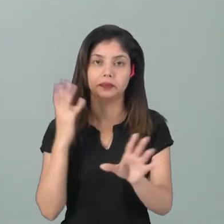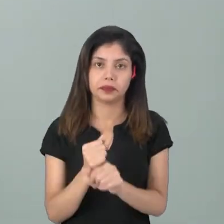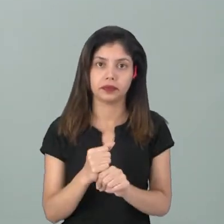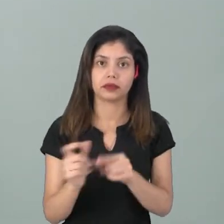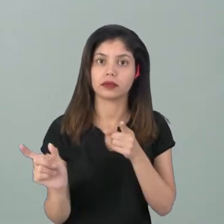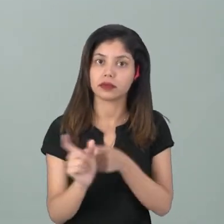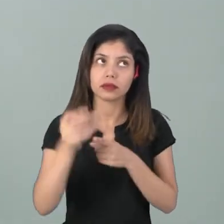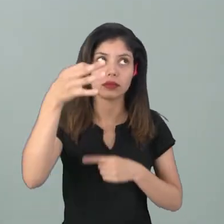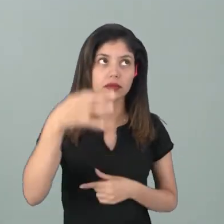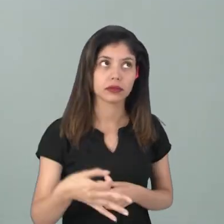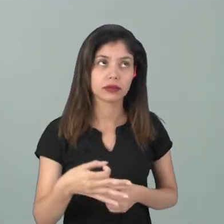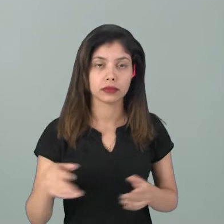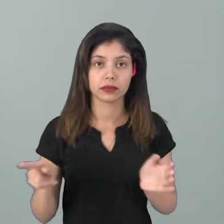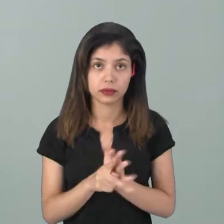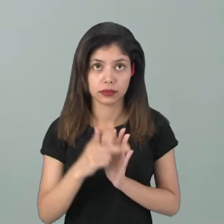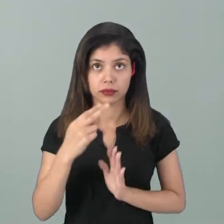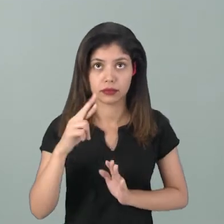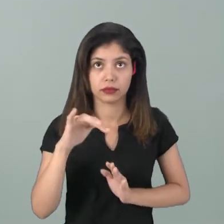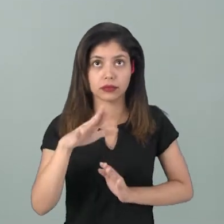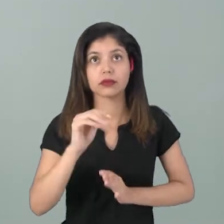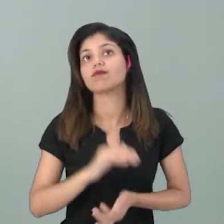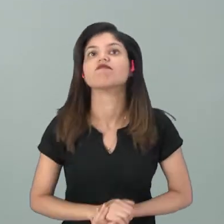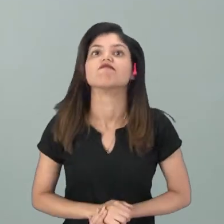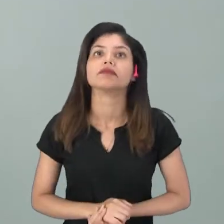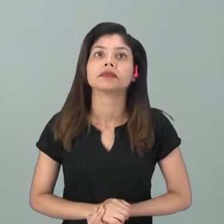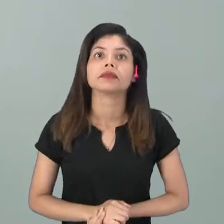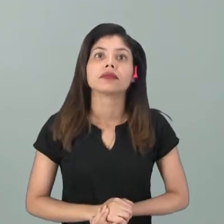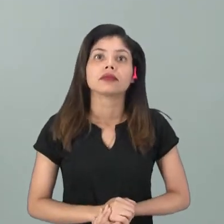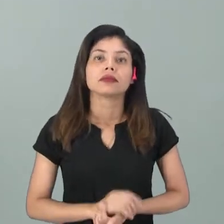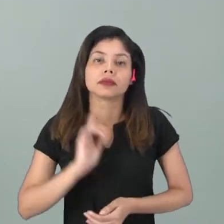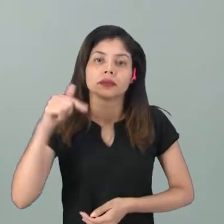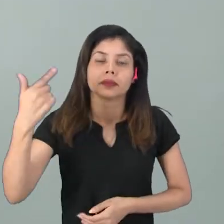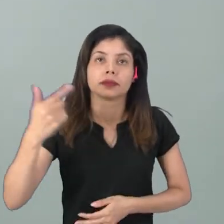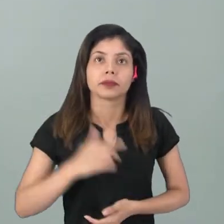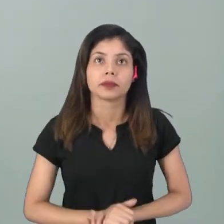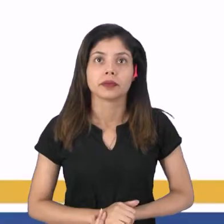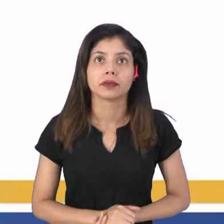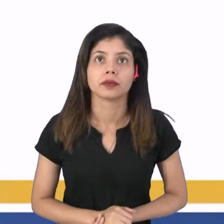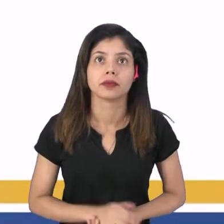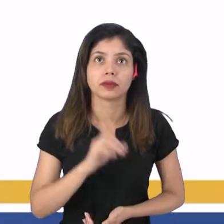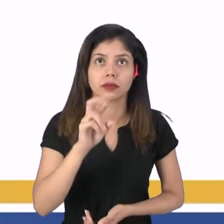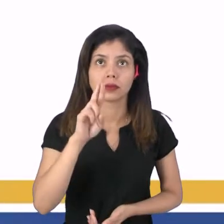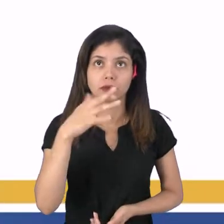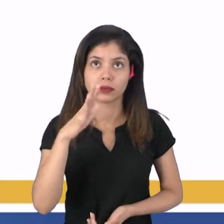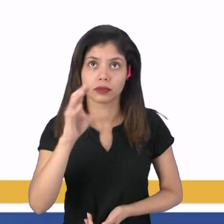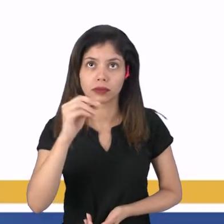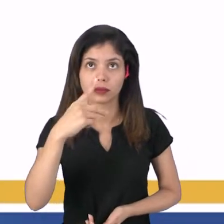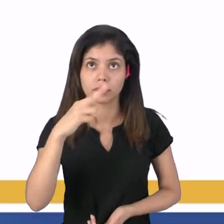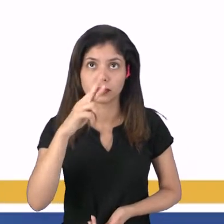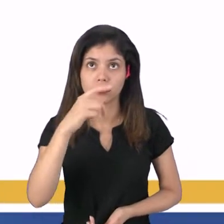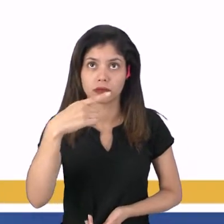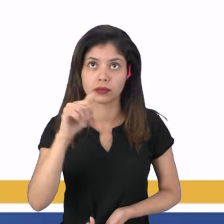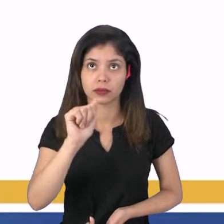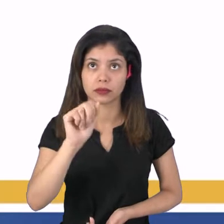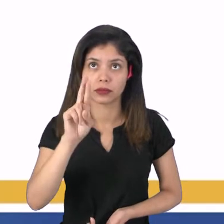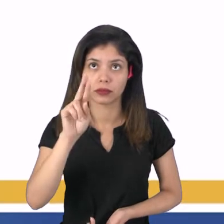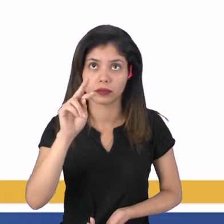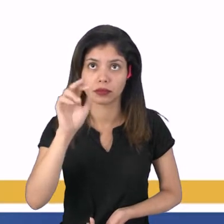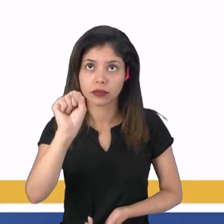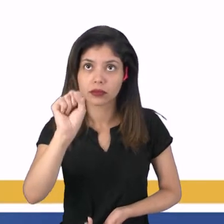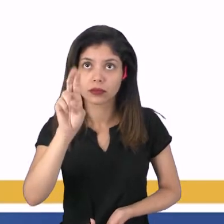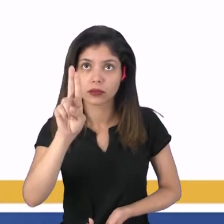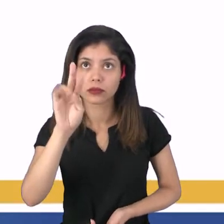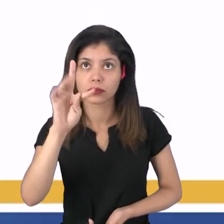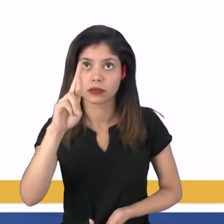palavra originária, de uma palavra primitiva. Vamos para a próxima. Temos a derivação prefixal e sufixal, que é